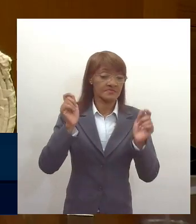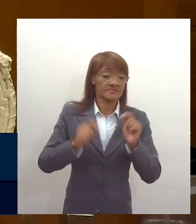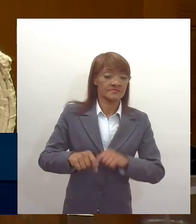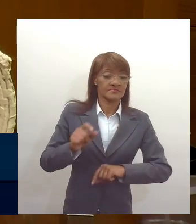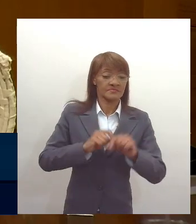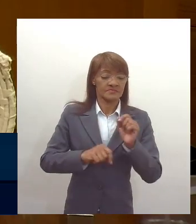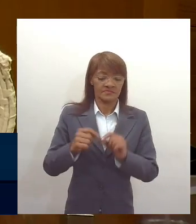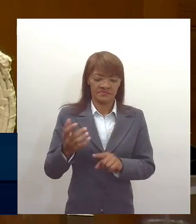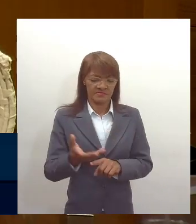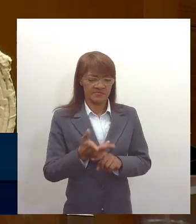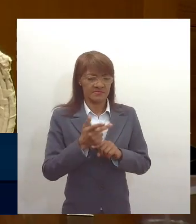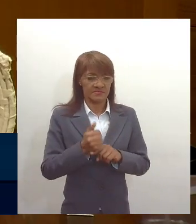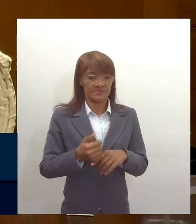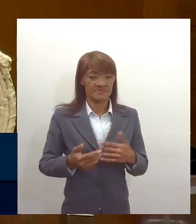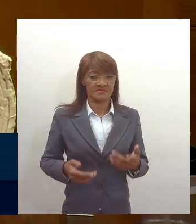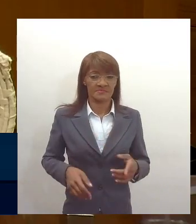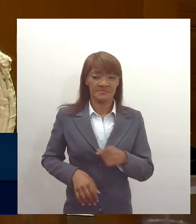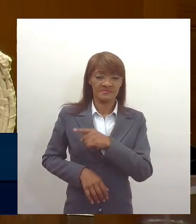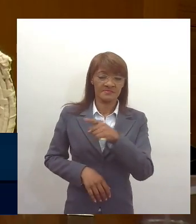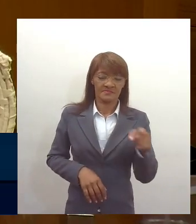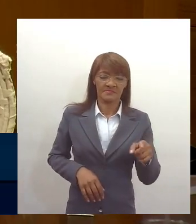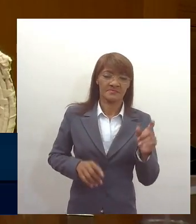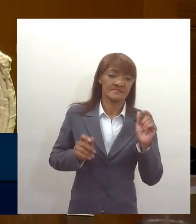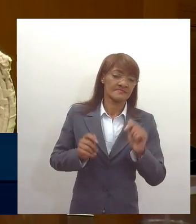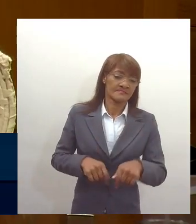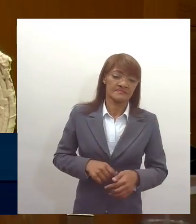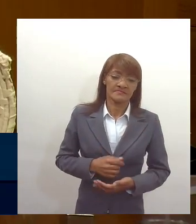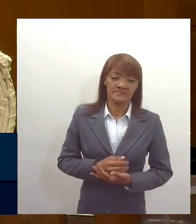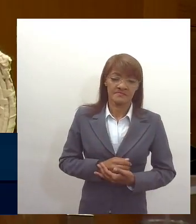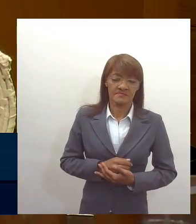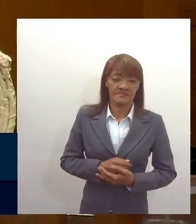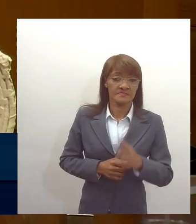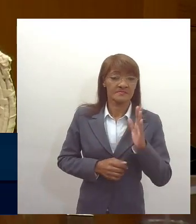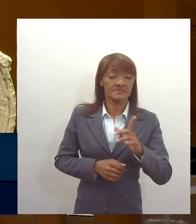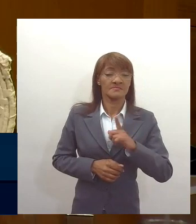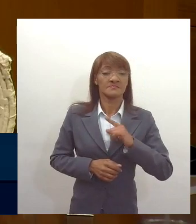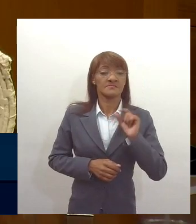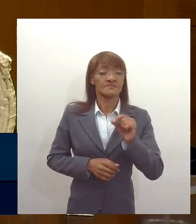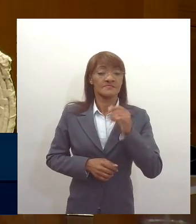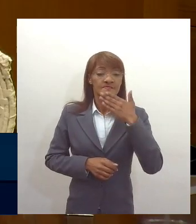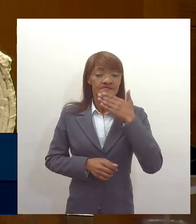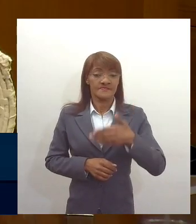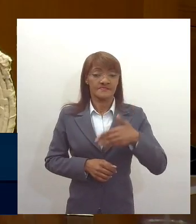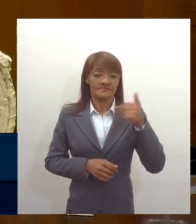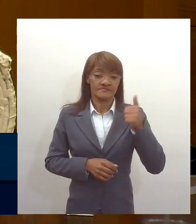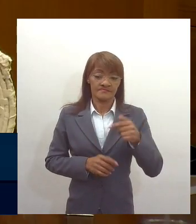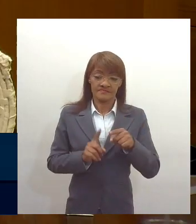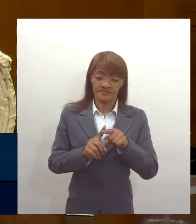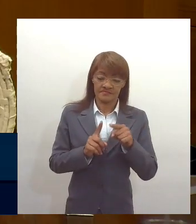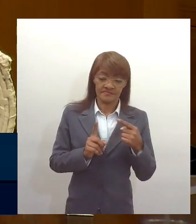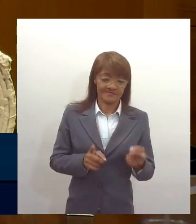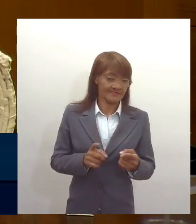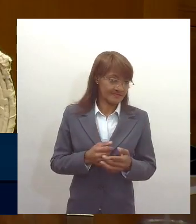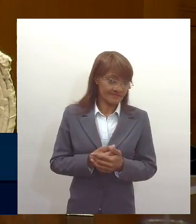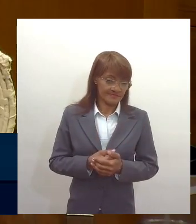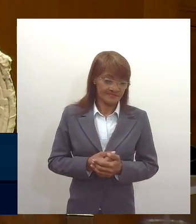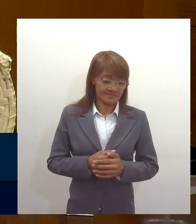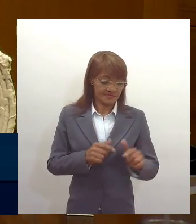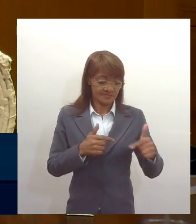possam, né, ter um tratamento melhor. Só que os oficineiros estão sem trabalhar, porque falta material,